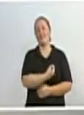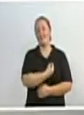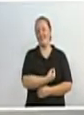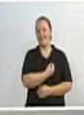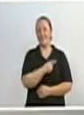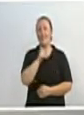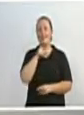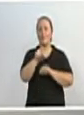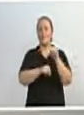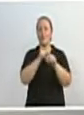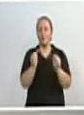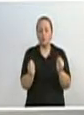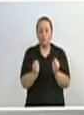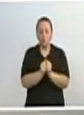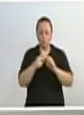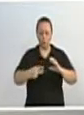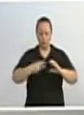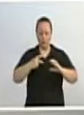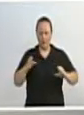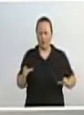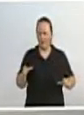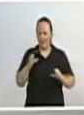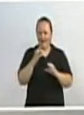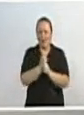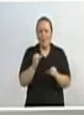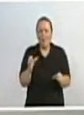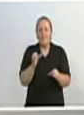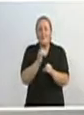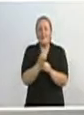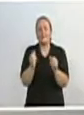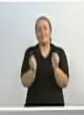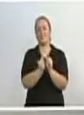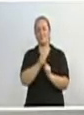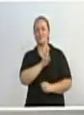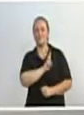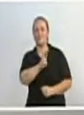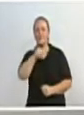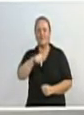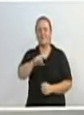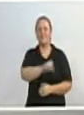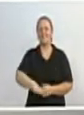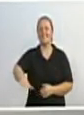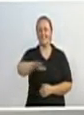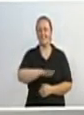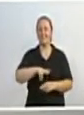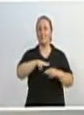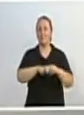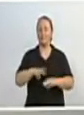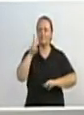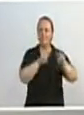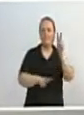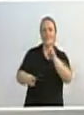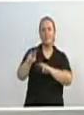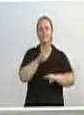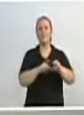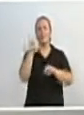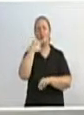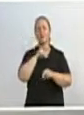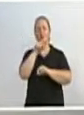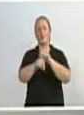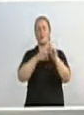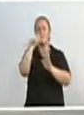esse envolvimento desses segmentos da sociedade aqui representados, que têm a sua visão e fazem com que um